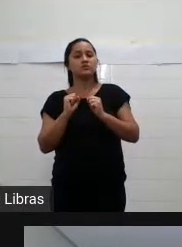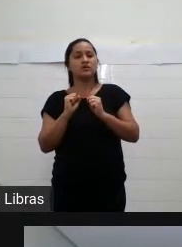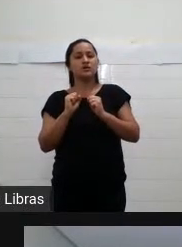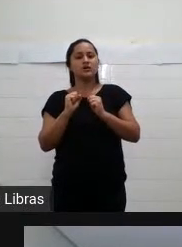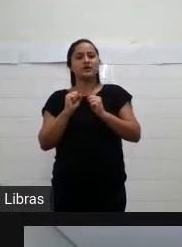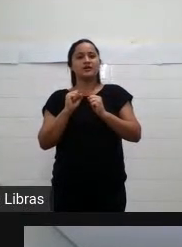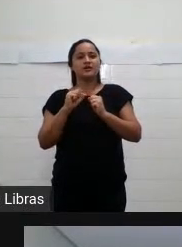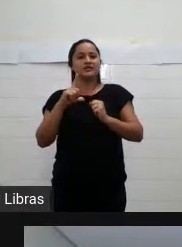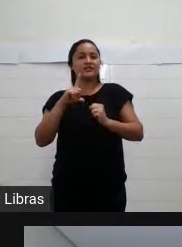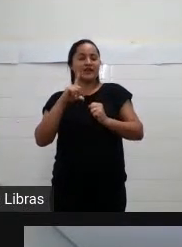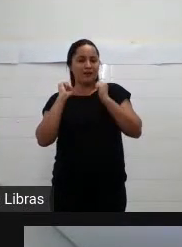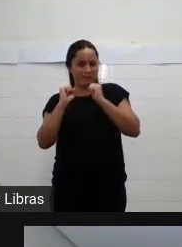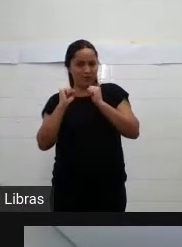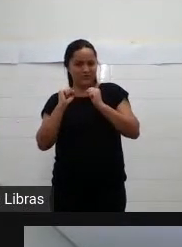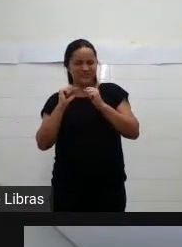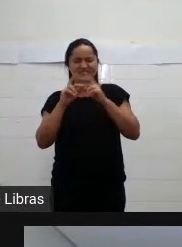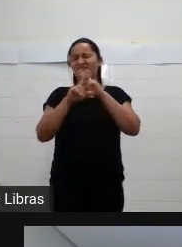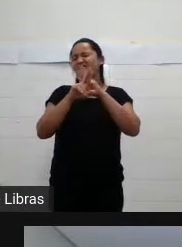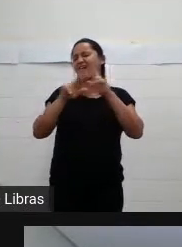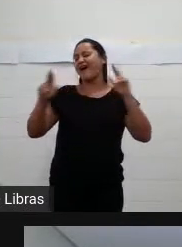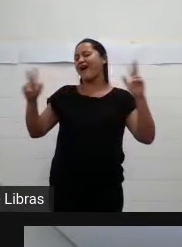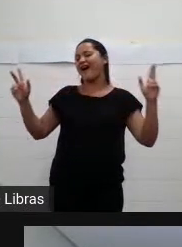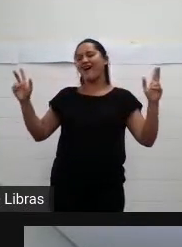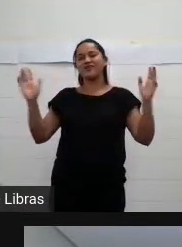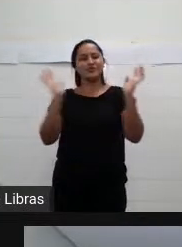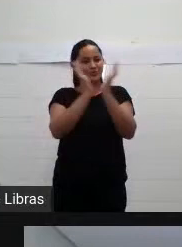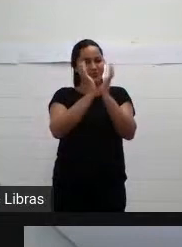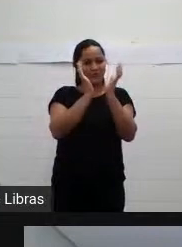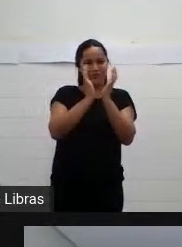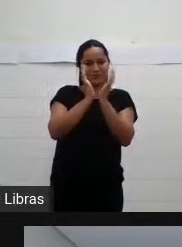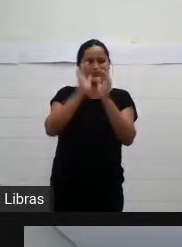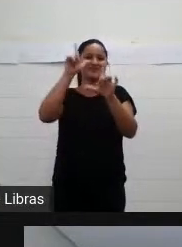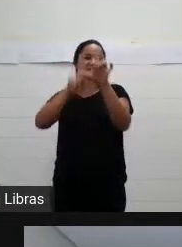membro de várias, né, academias no Brasil.